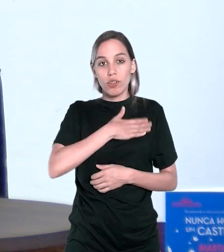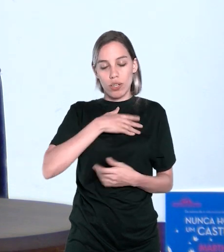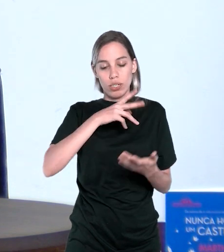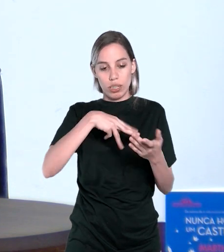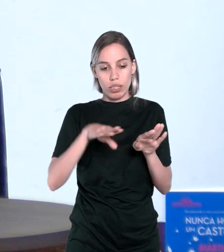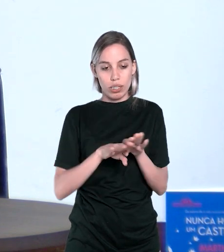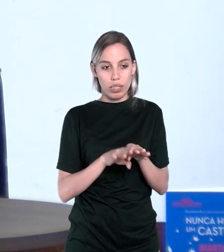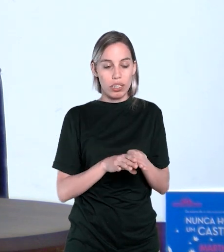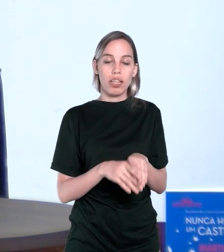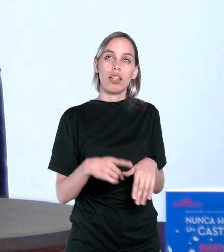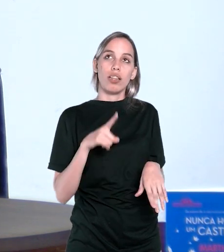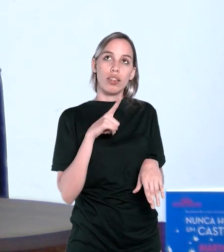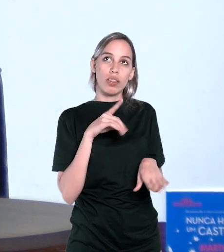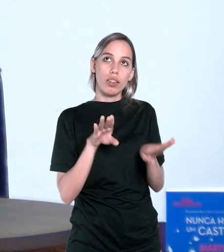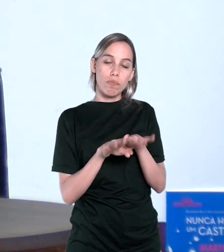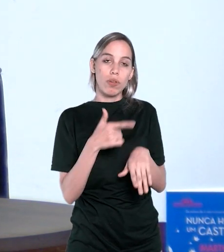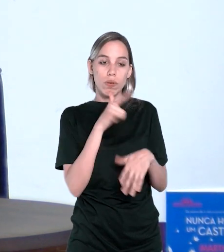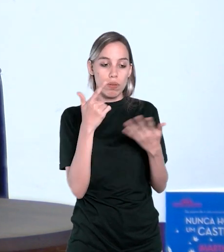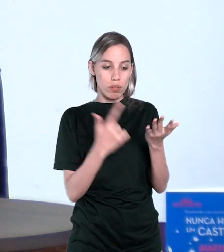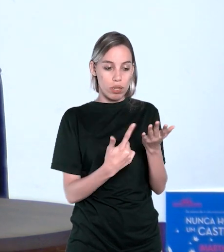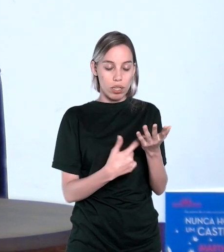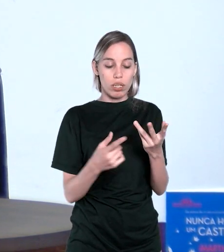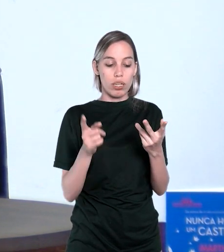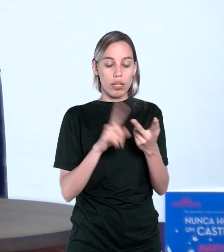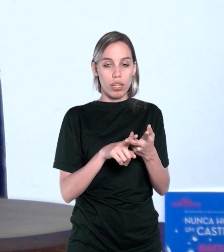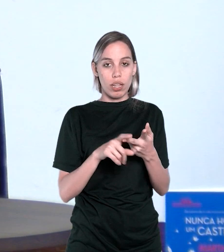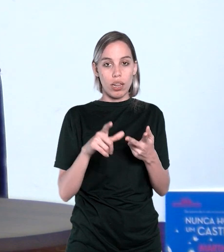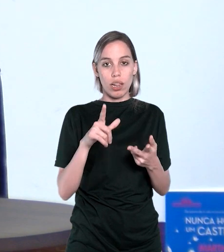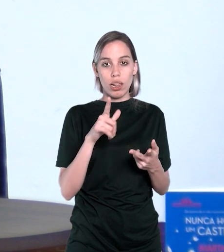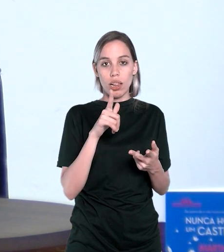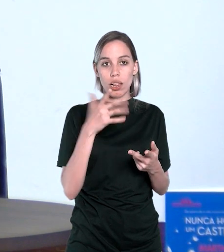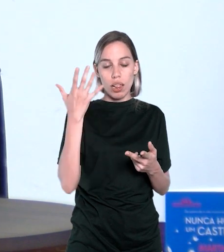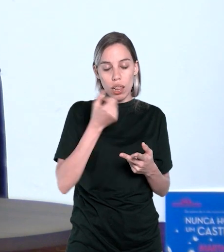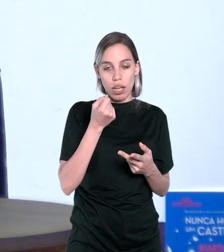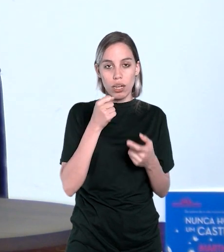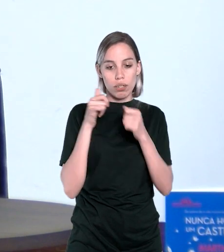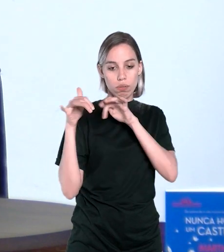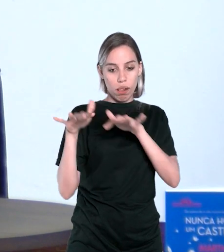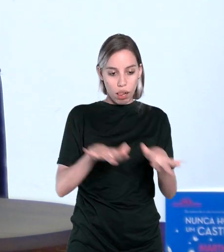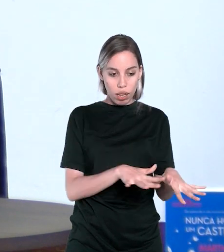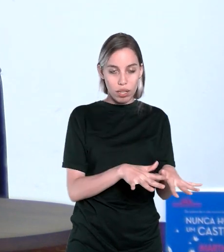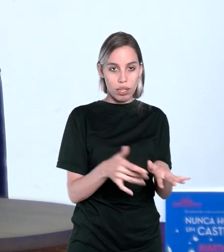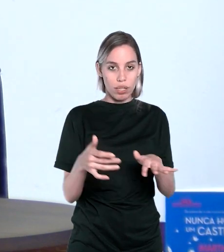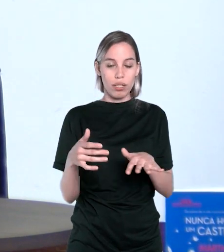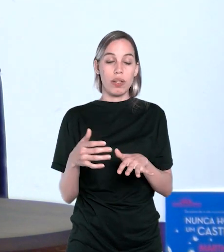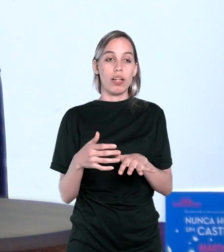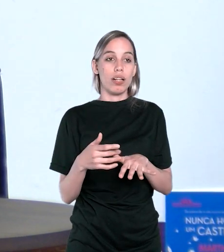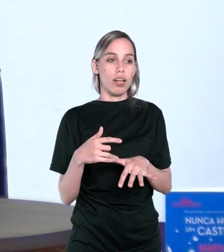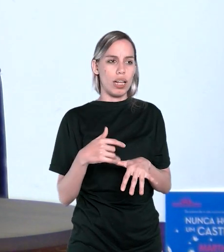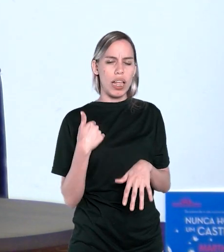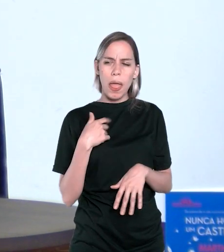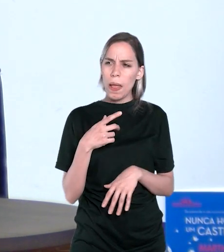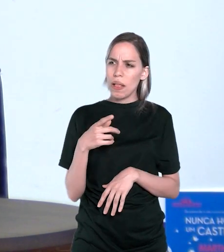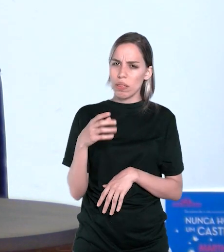mim é Leite Derramado, do Chico Buarque. Eu releio porque eu acho que é um livro que... É um livro que tem